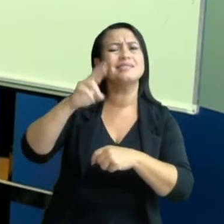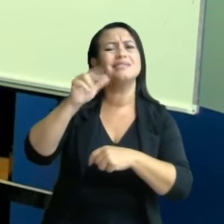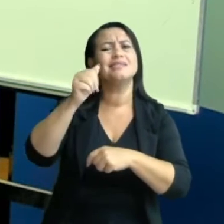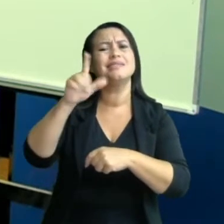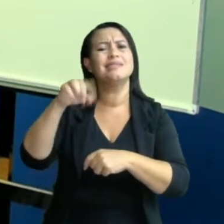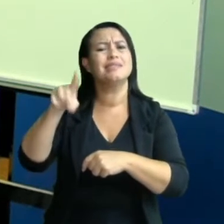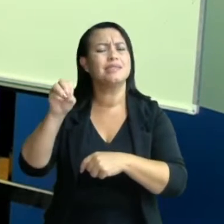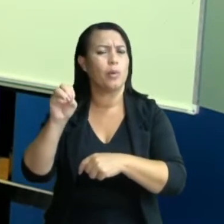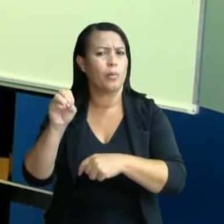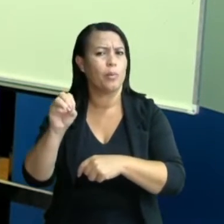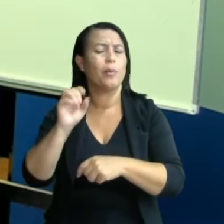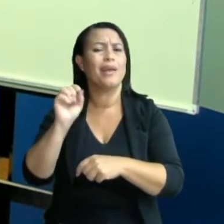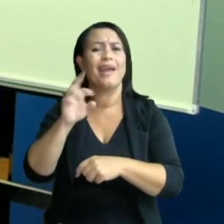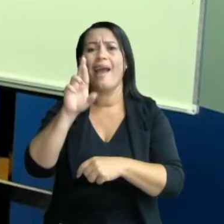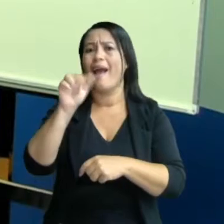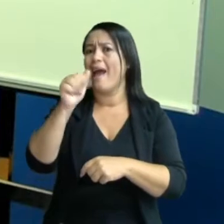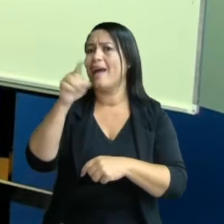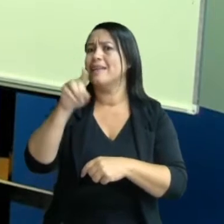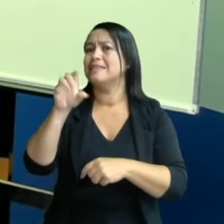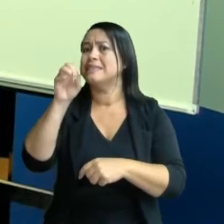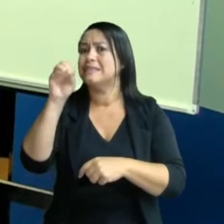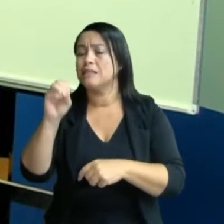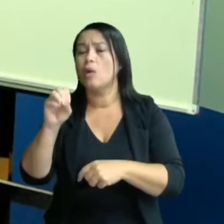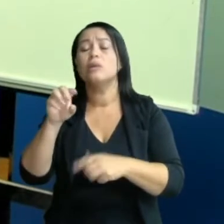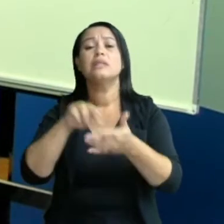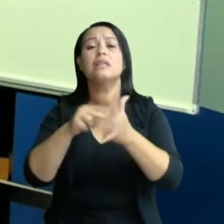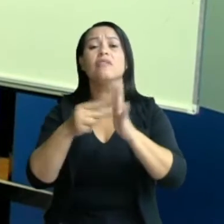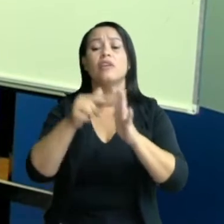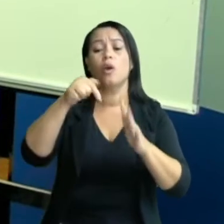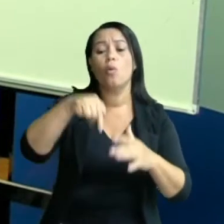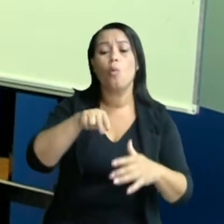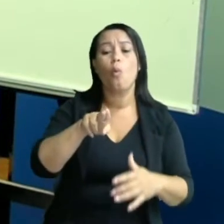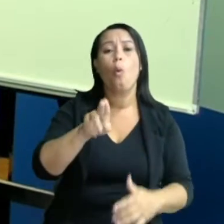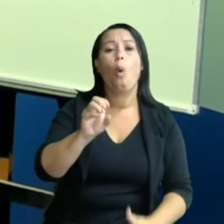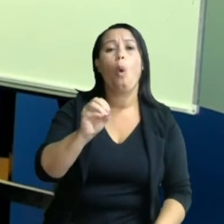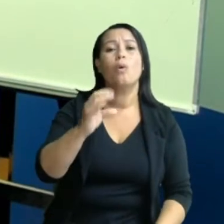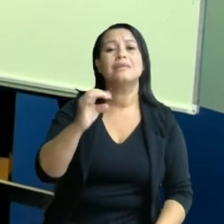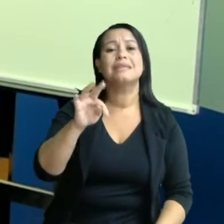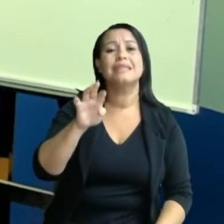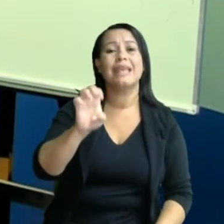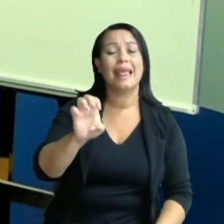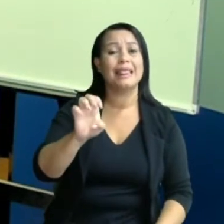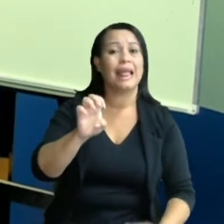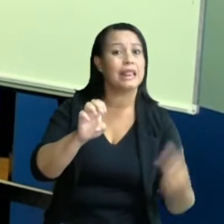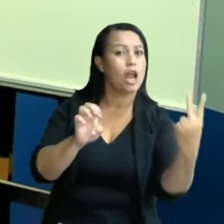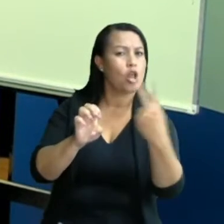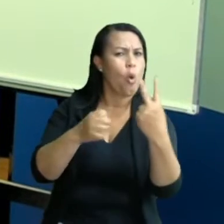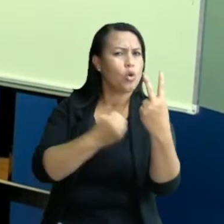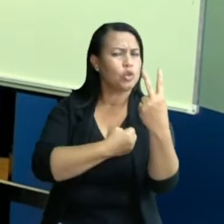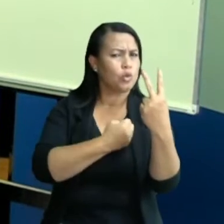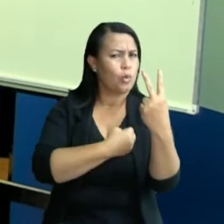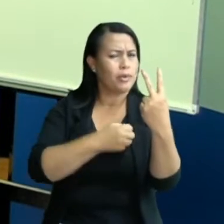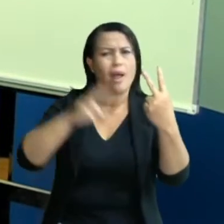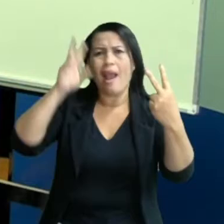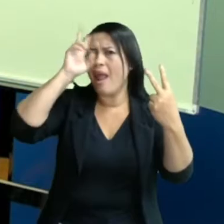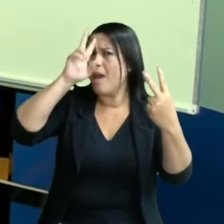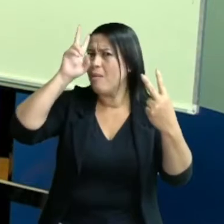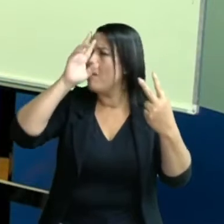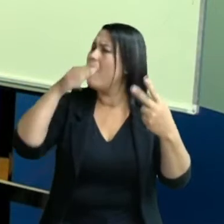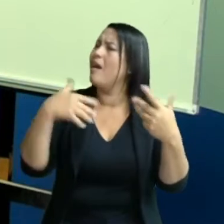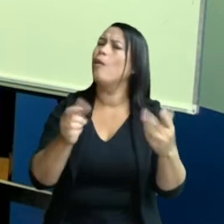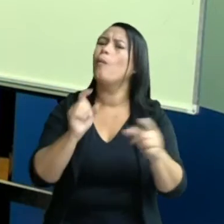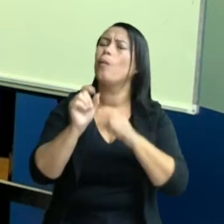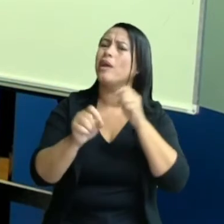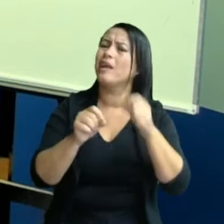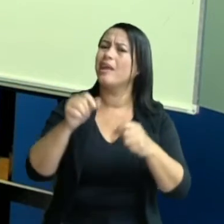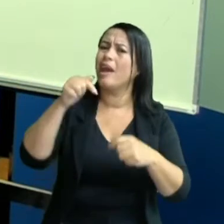nada mais é do que o quociente entre dois números. Professora, lembra aí, professora,